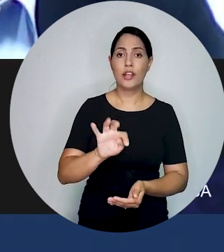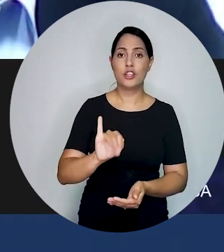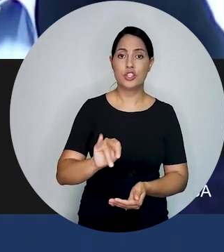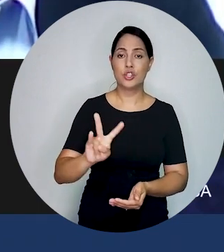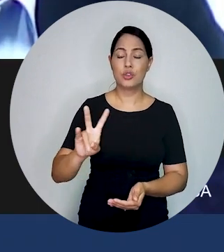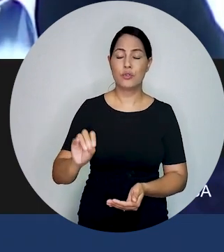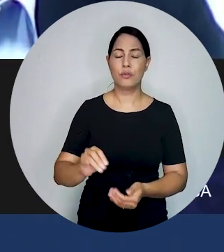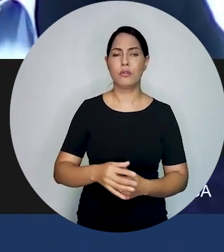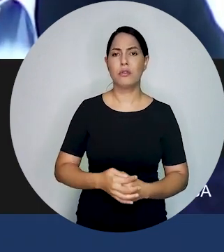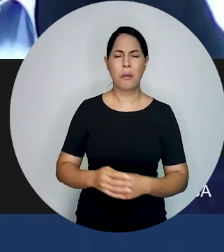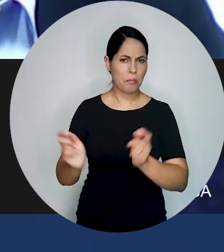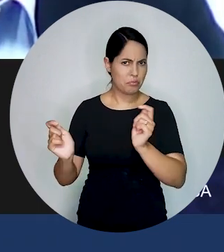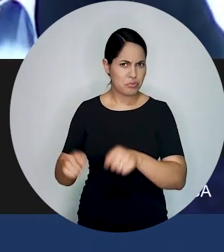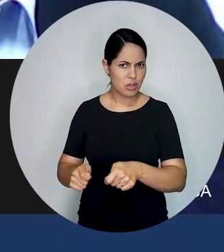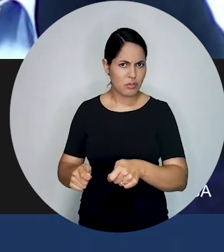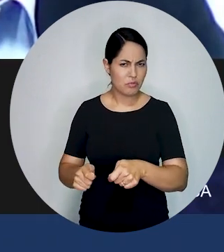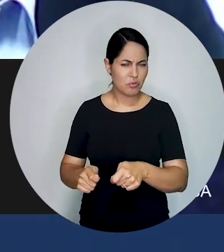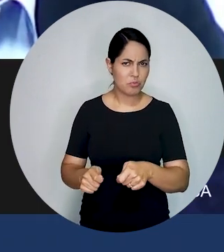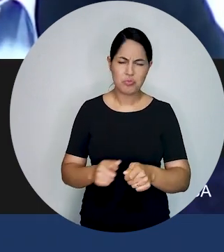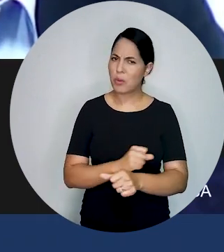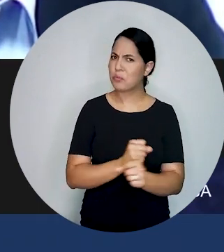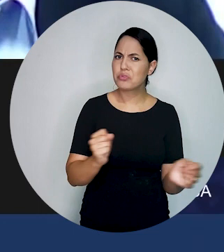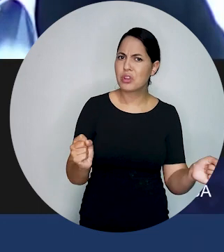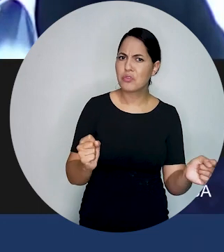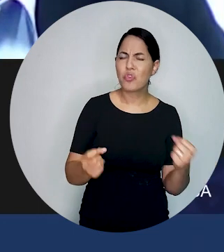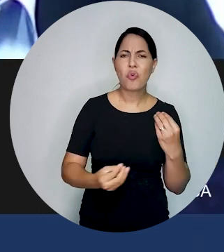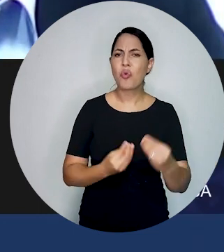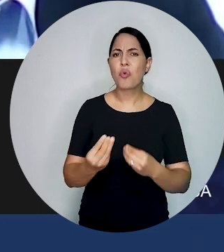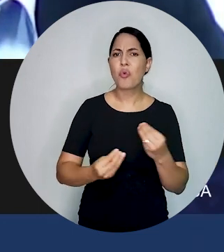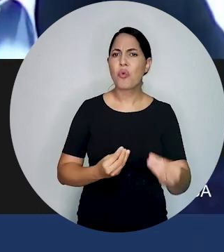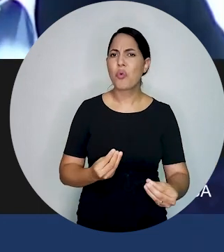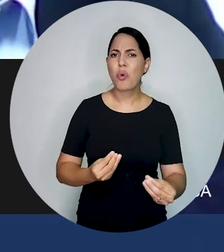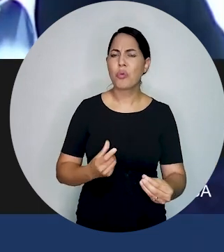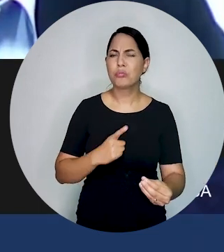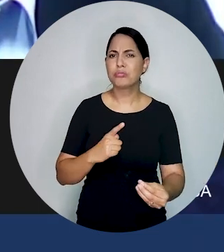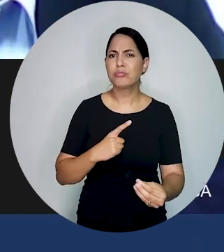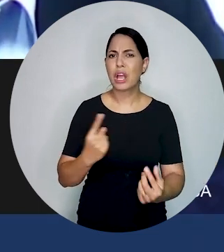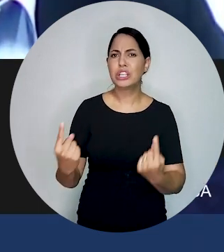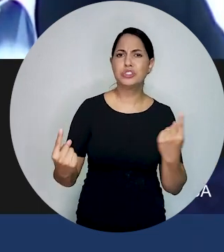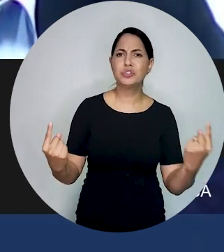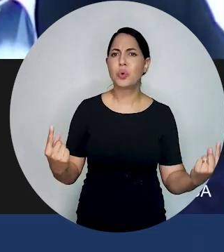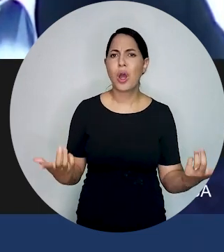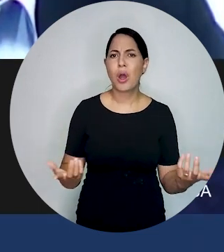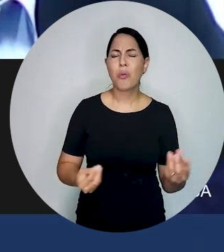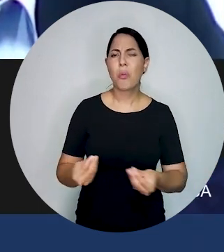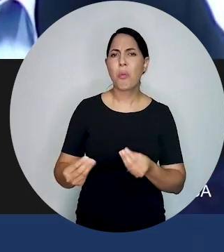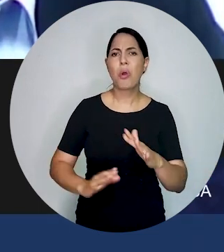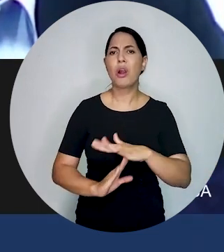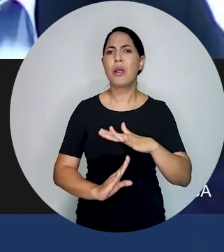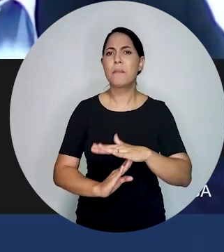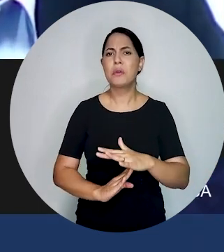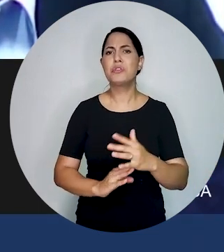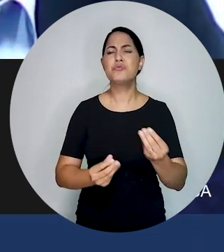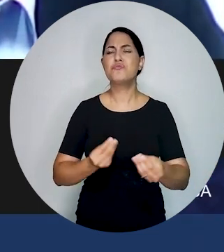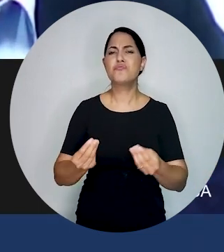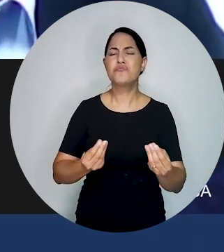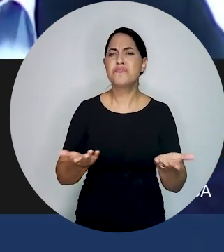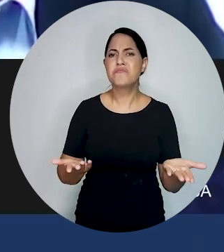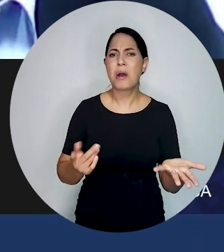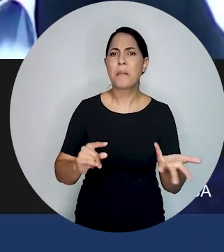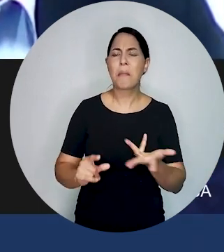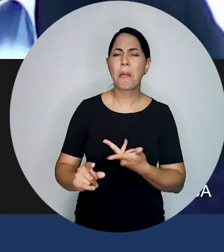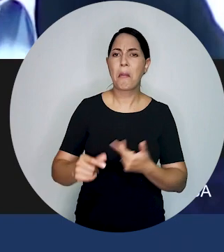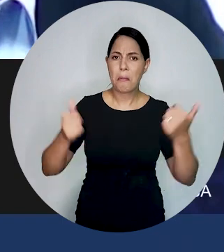é possível, se aplica também às demandas individuais, em quais condições, quais são os limites. A gente